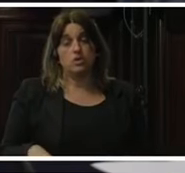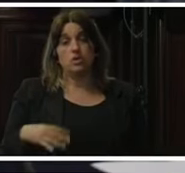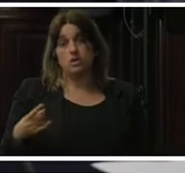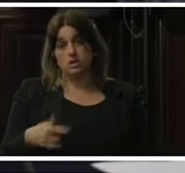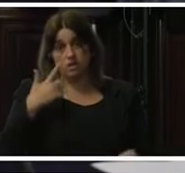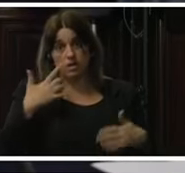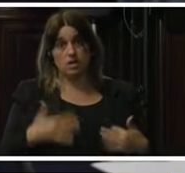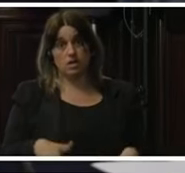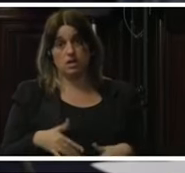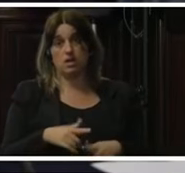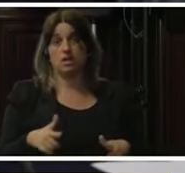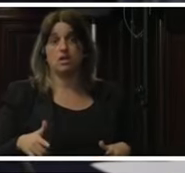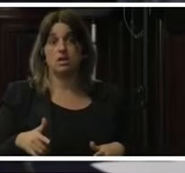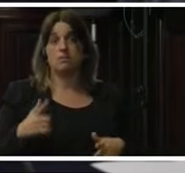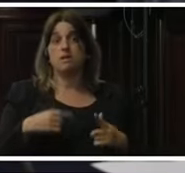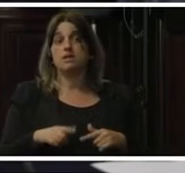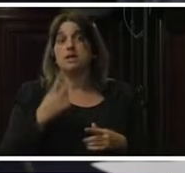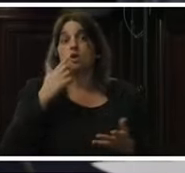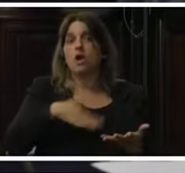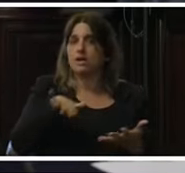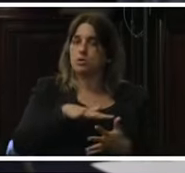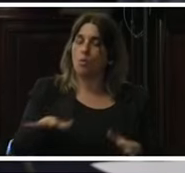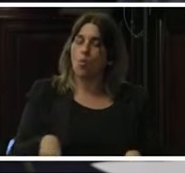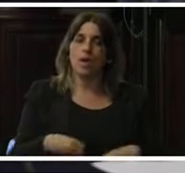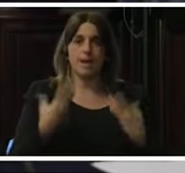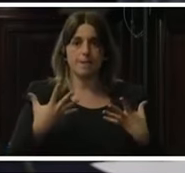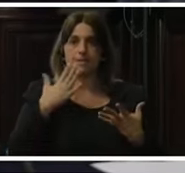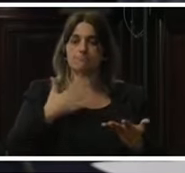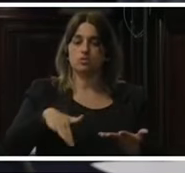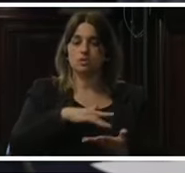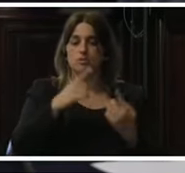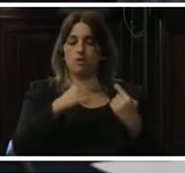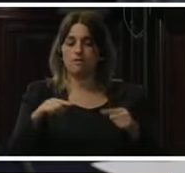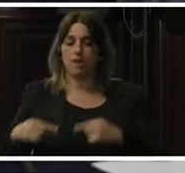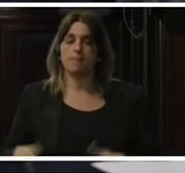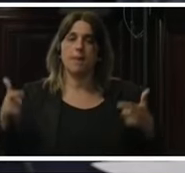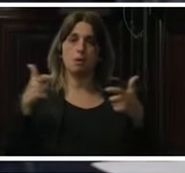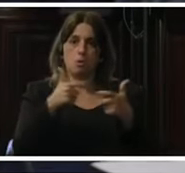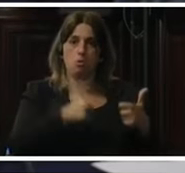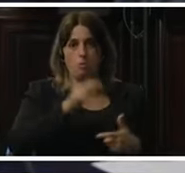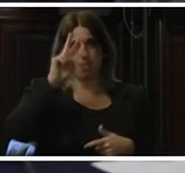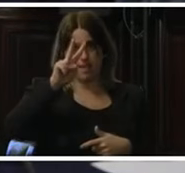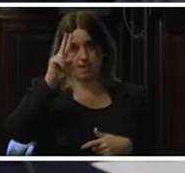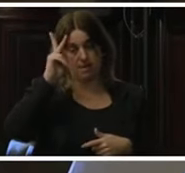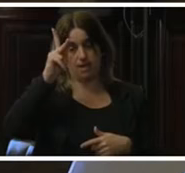casos dos gamela e caarapó e das mortes a eles associadas às desculpas gracias